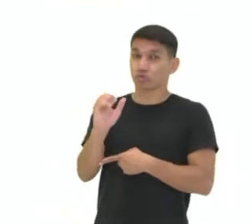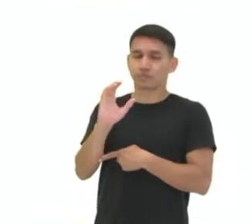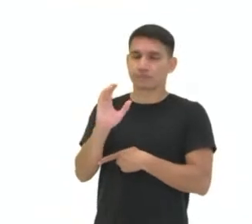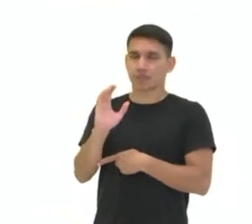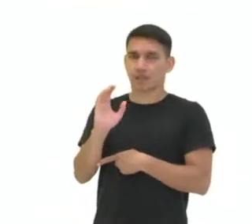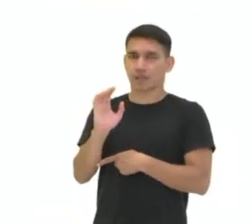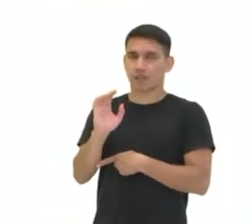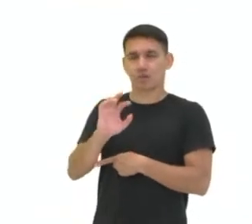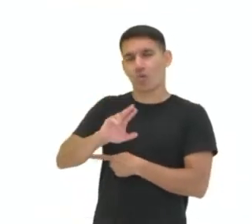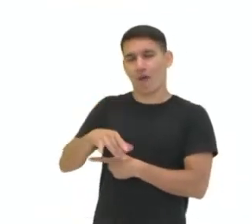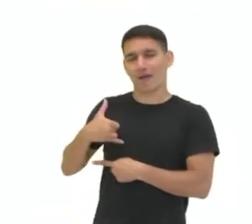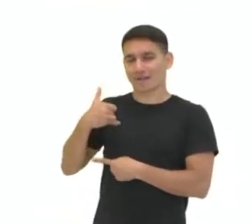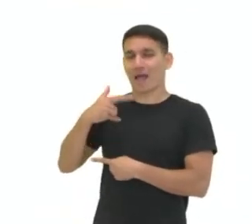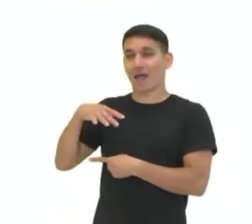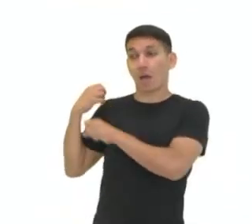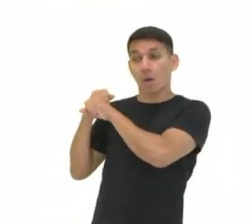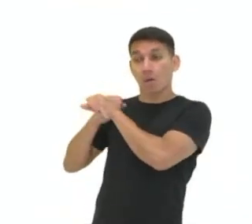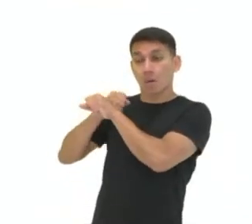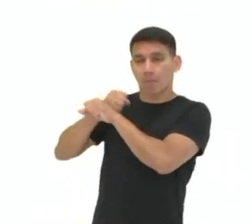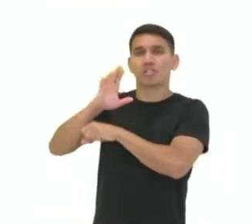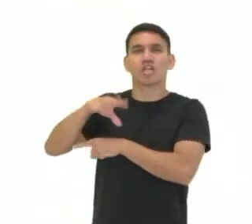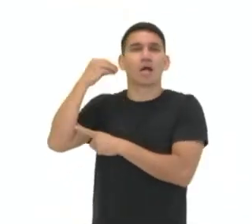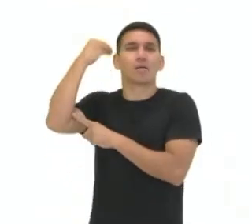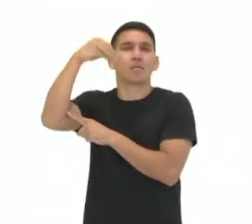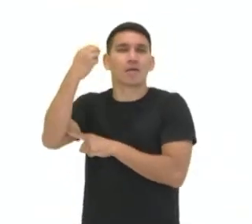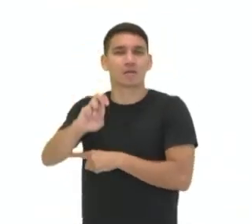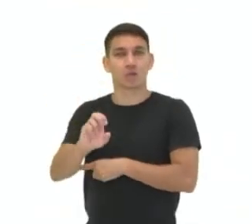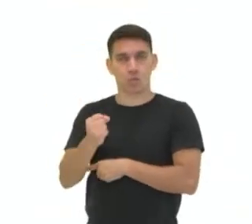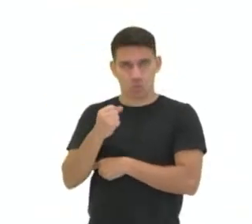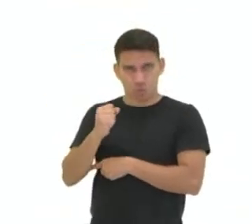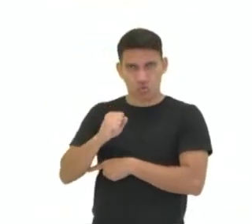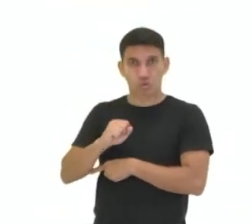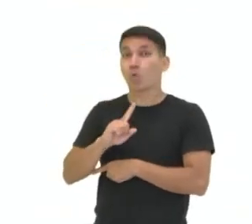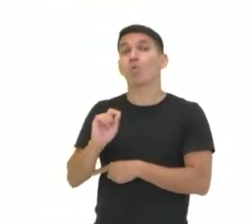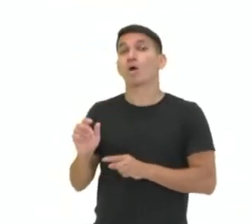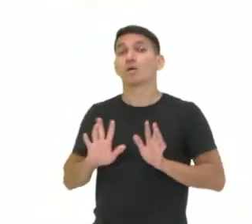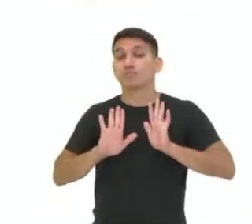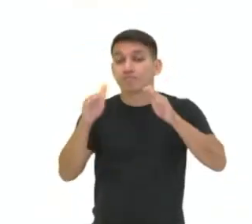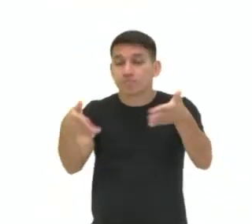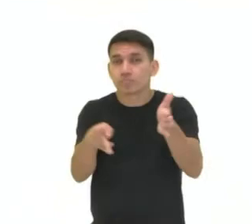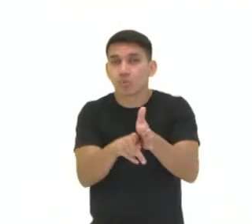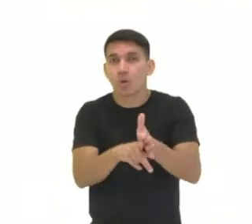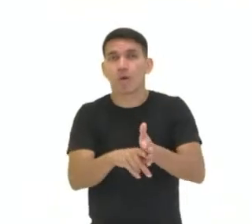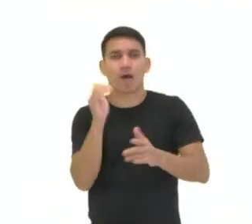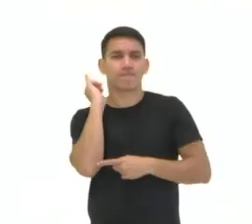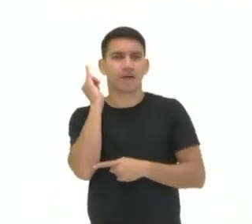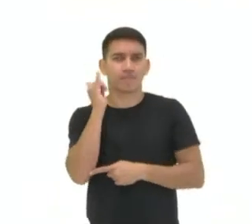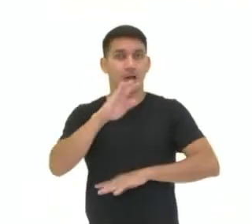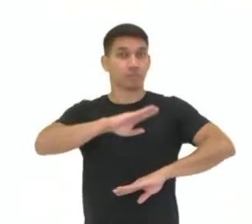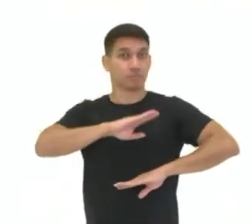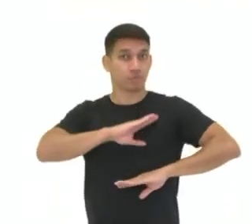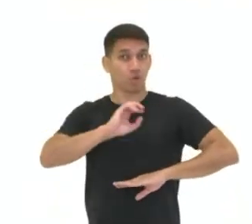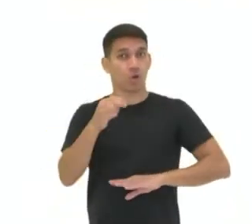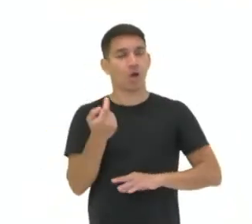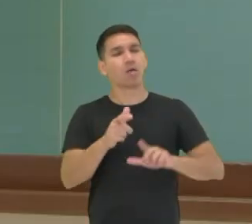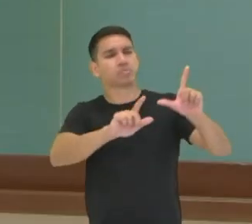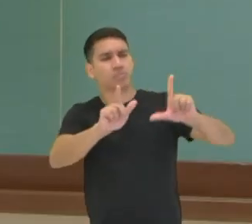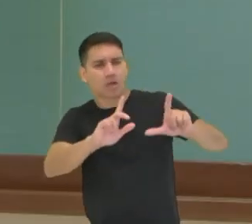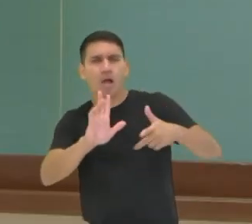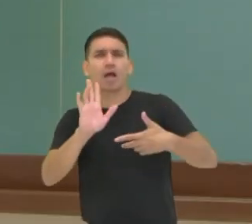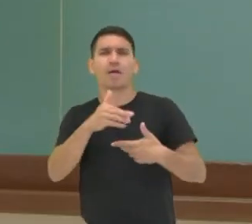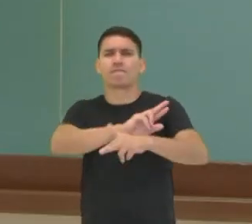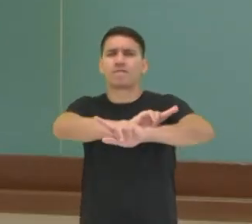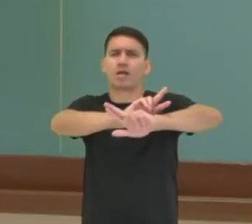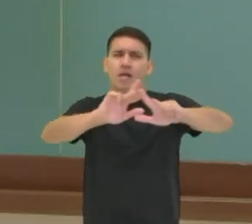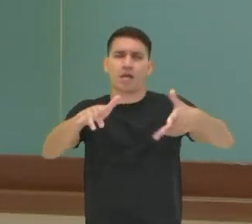à música, à TV, ao cinema e à contação de causos. Será que isso é fato ou isso é